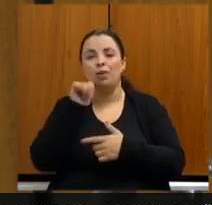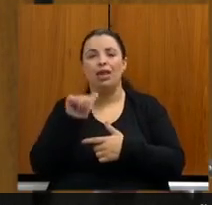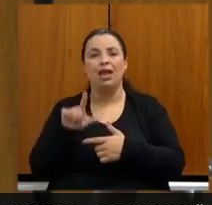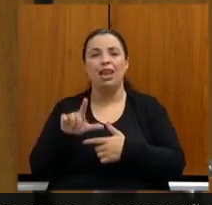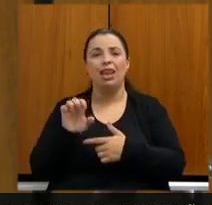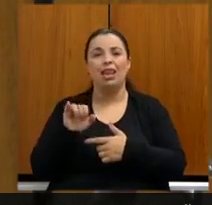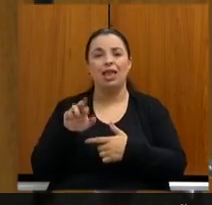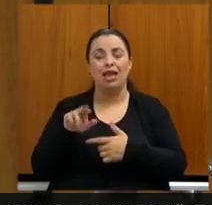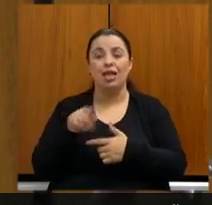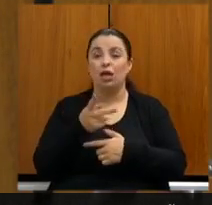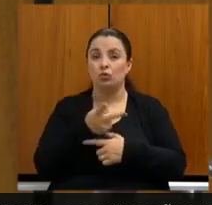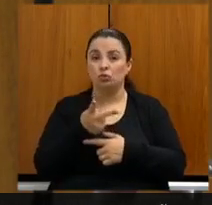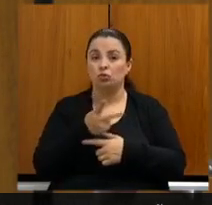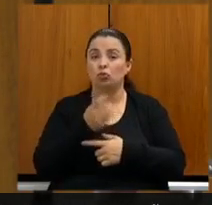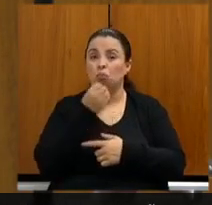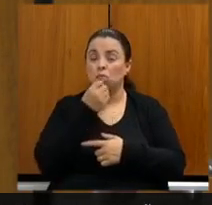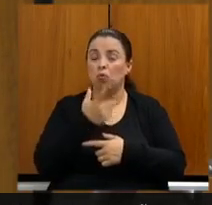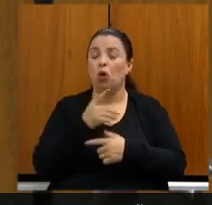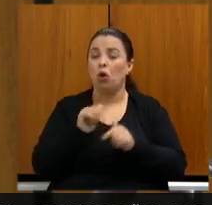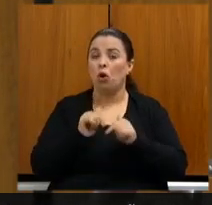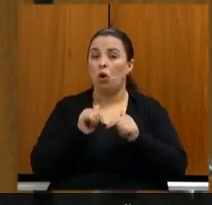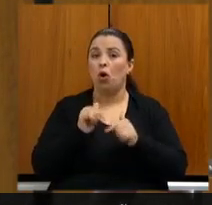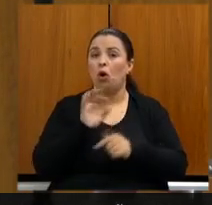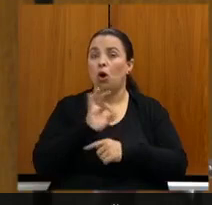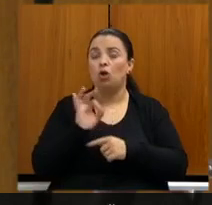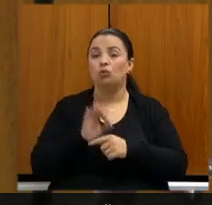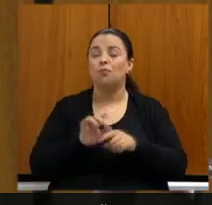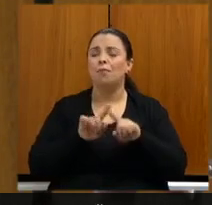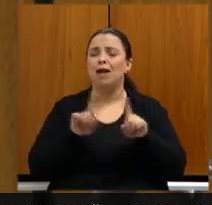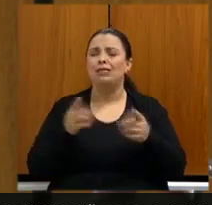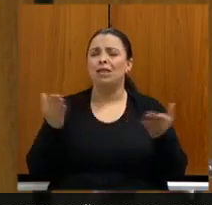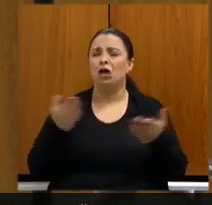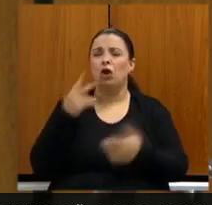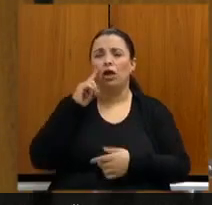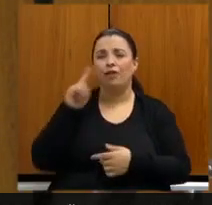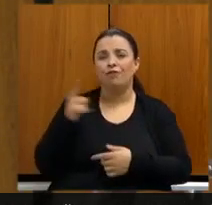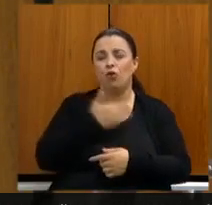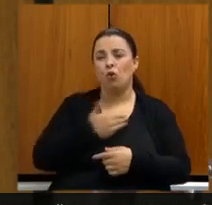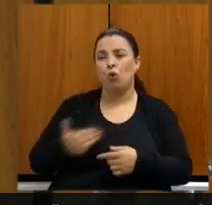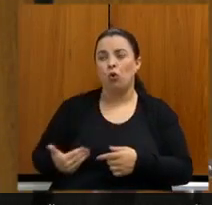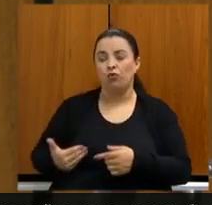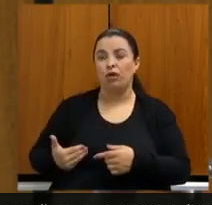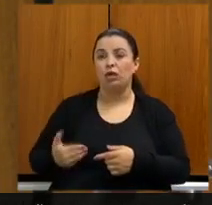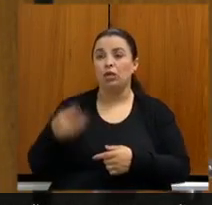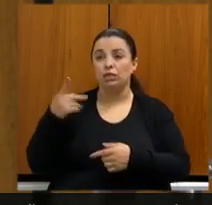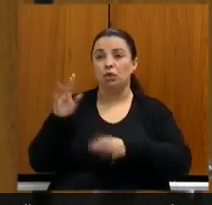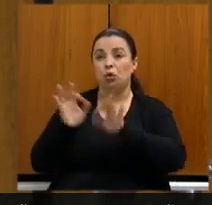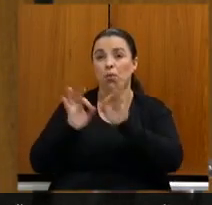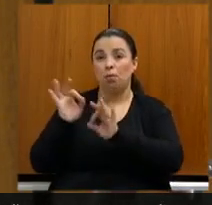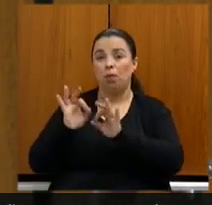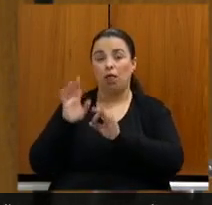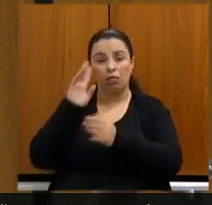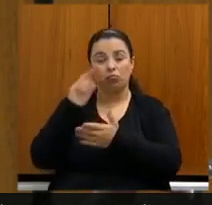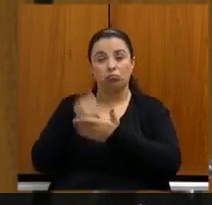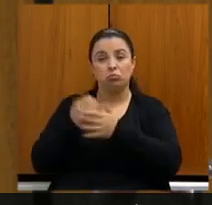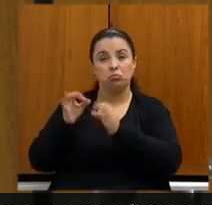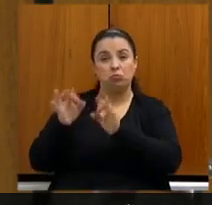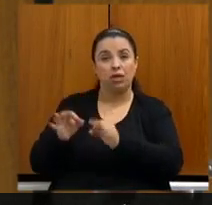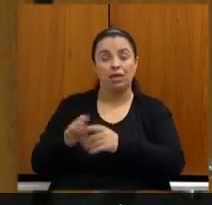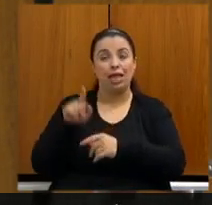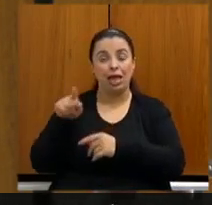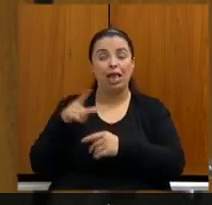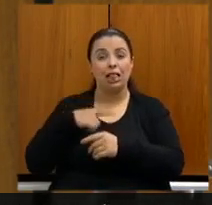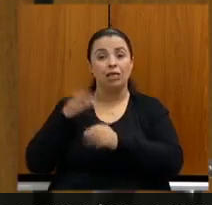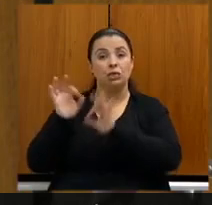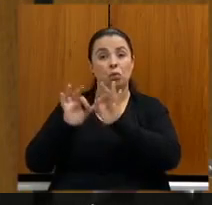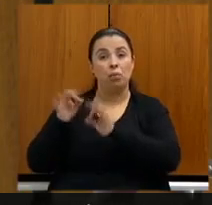Zema cumprindo o seu plano de governo né se a gente pegar o plano de governo do Zema tá lá que a desarticulação e a dispersão das ocupações